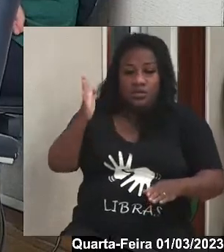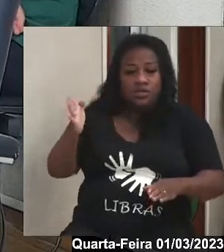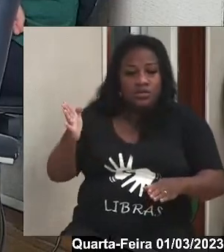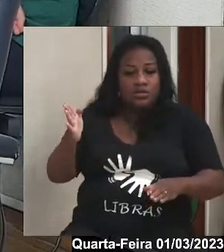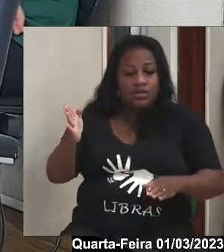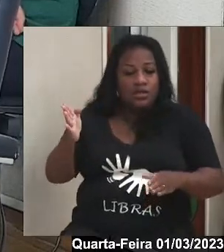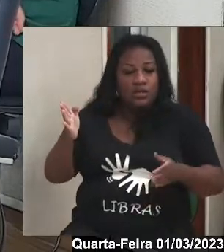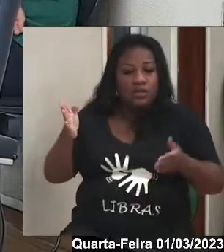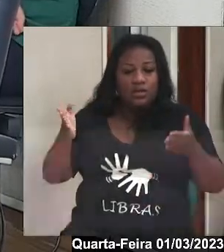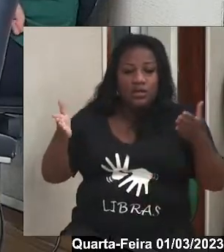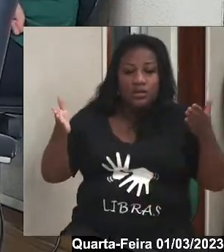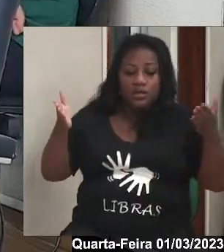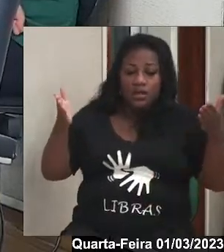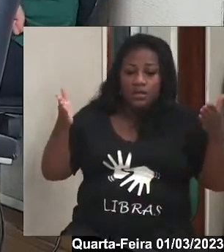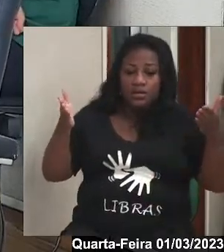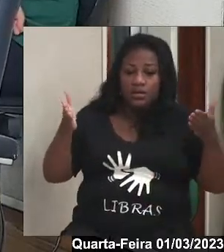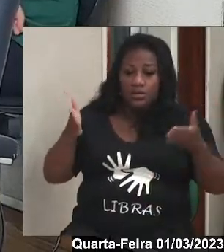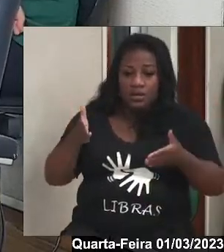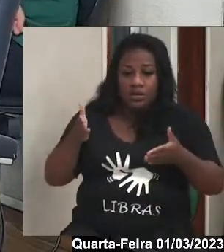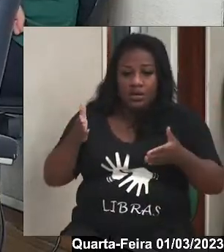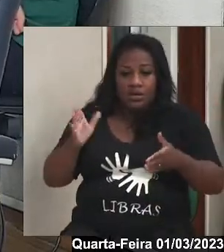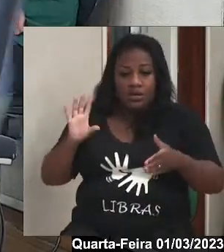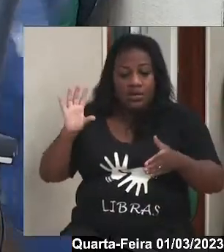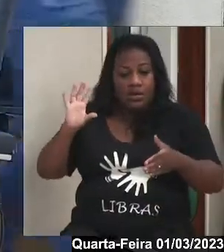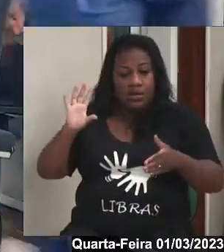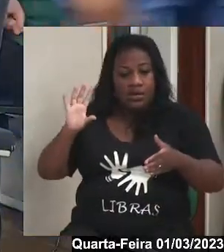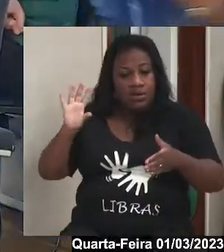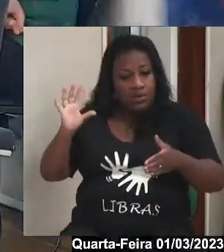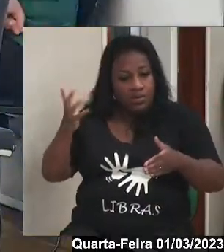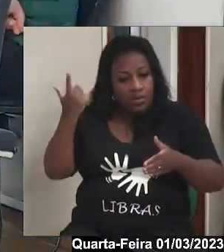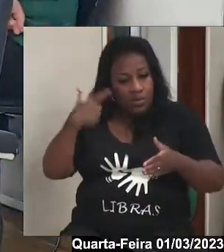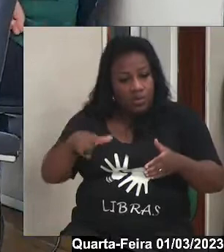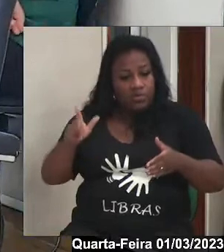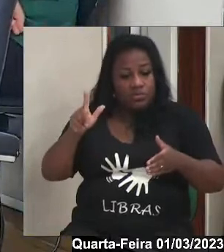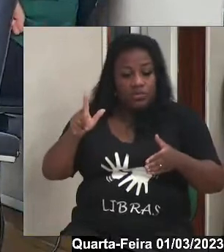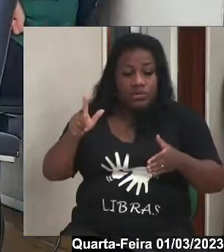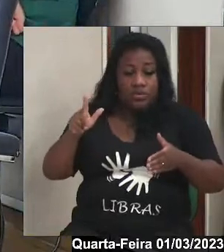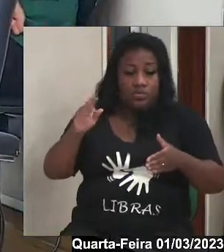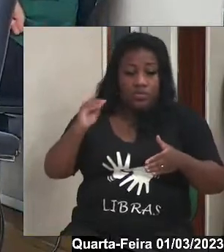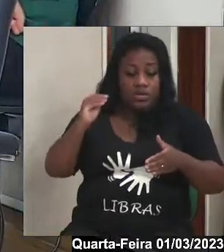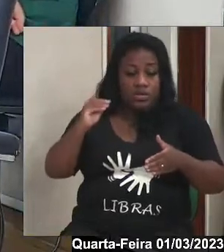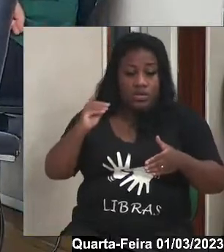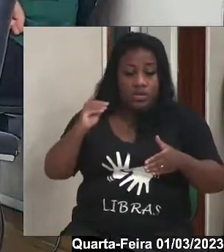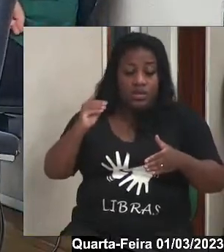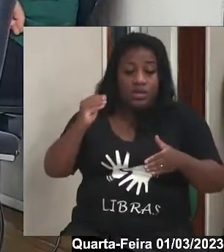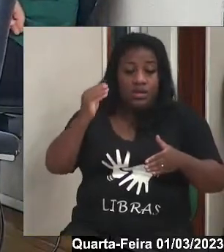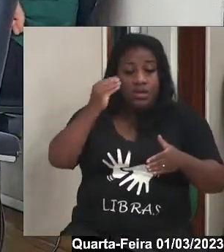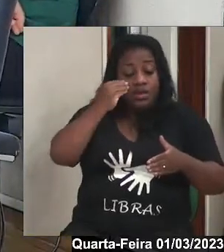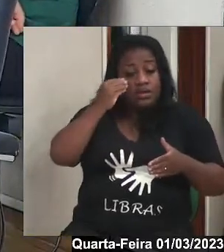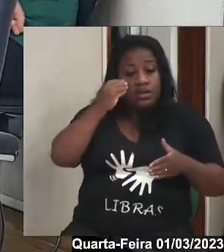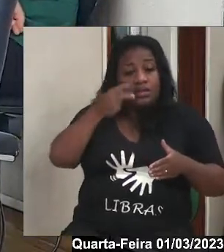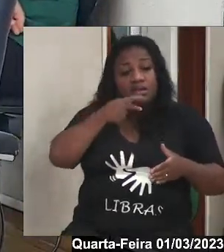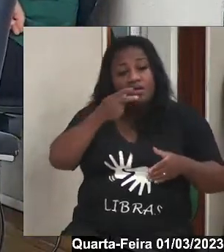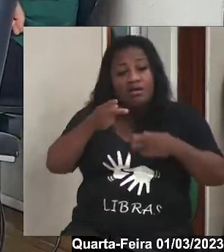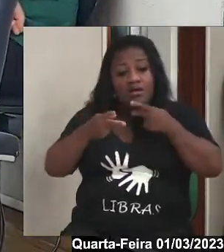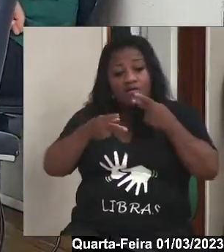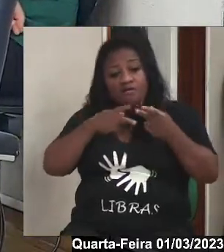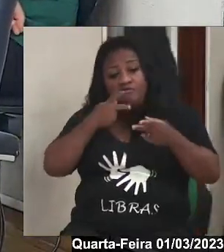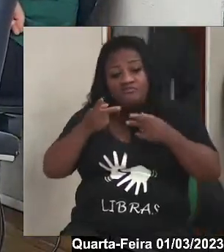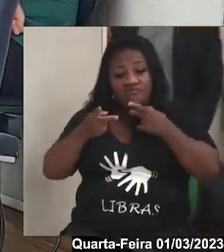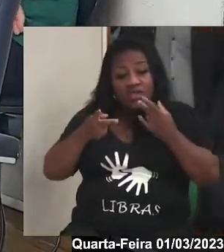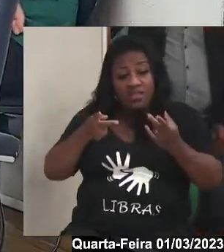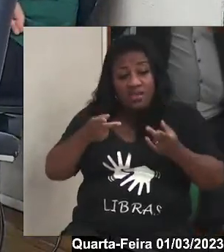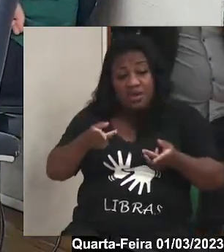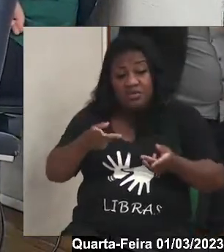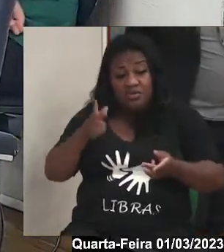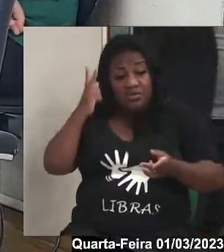de homicídio. Essa é a figura política que o senhor construiu. Então, o que te resta é tentar falar e exaltar morte, exaltar